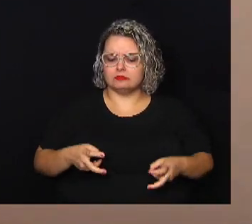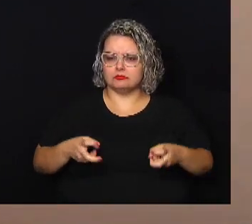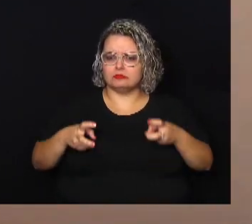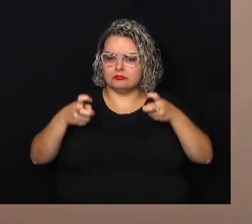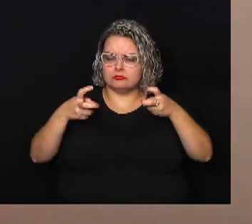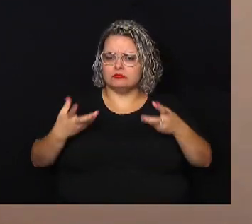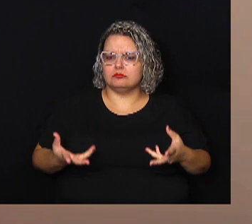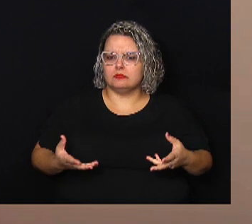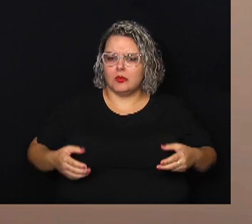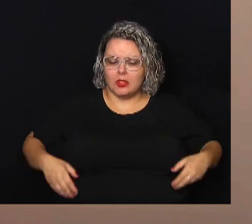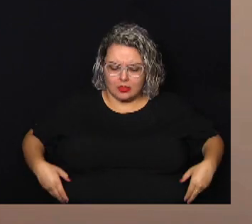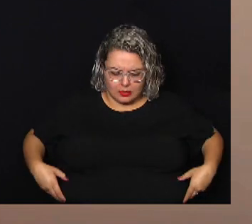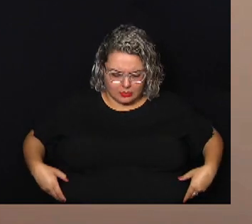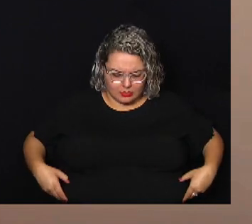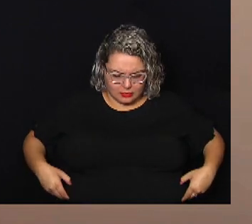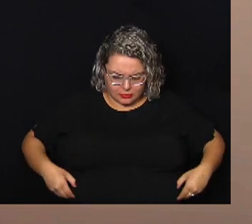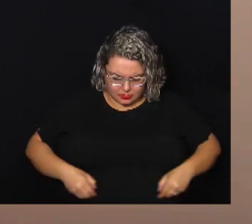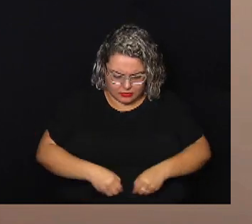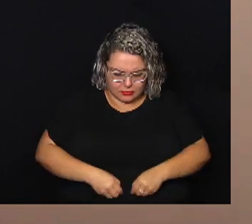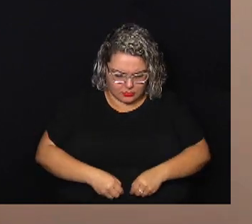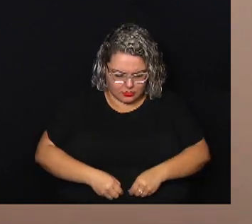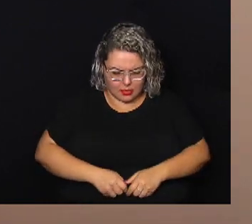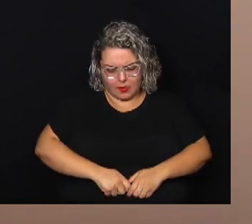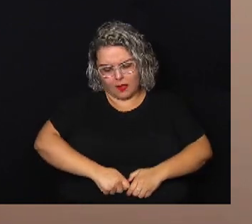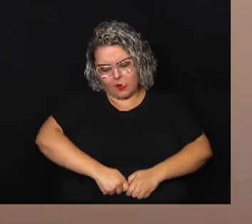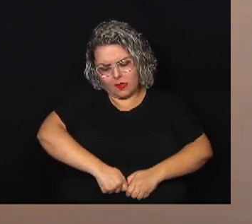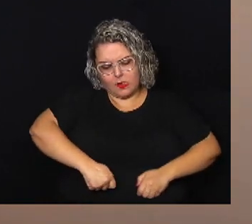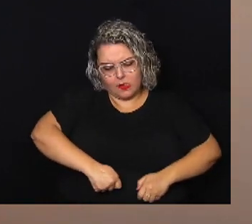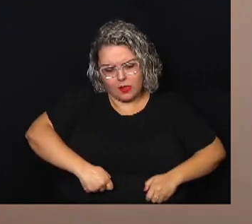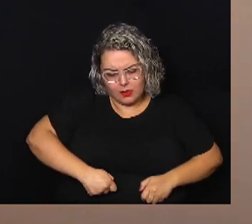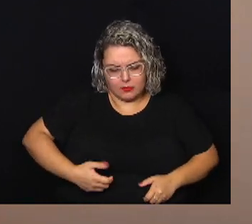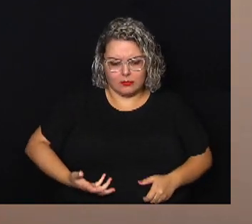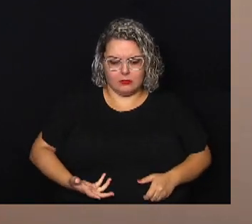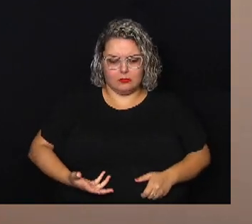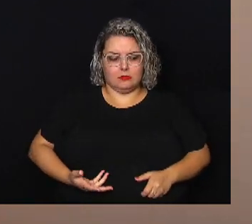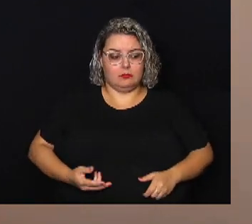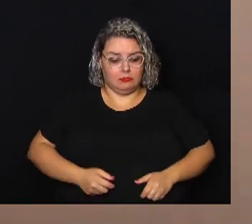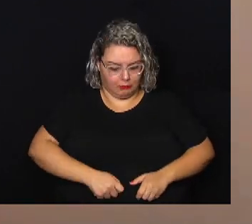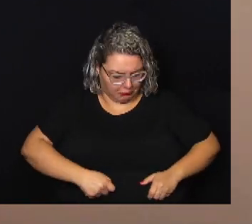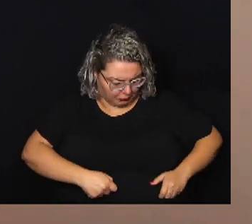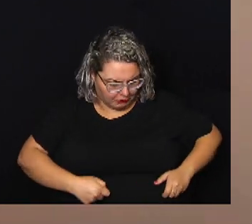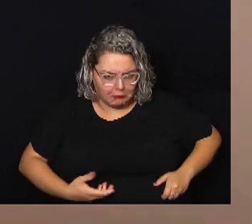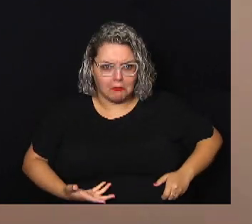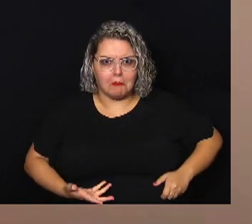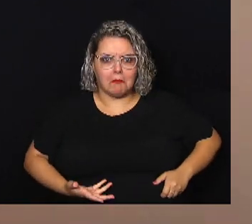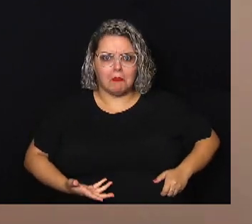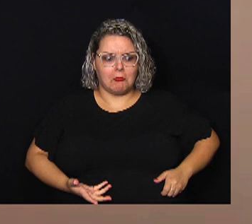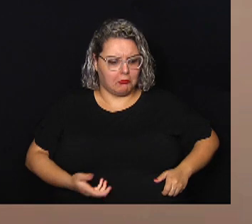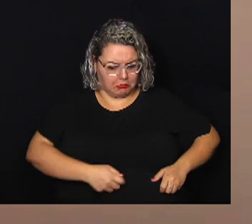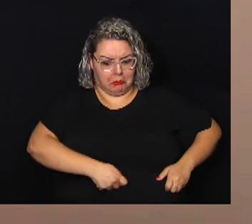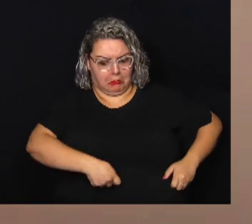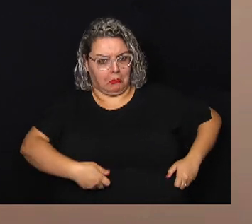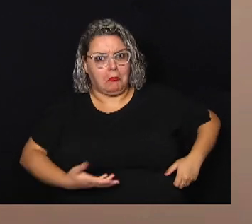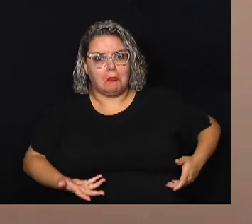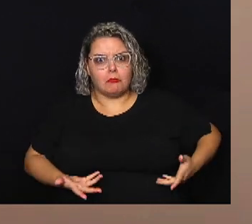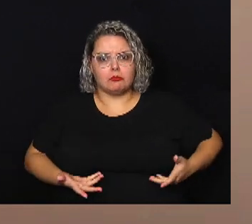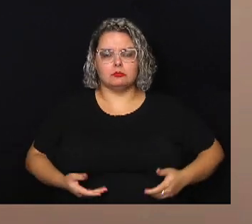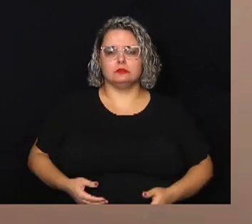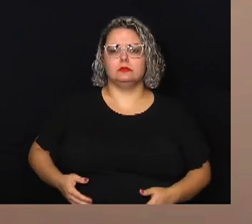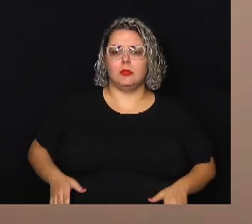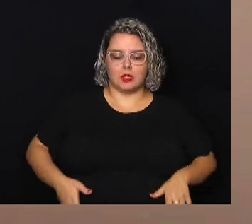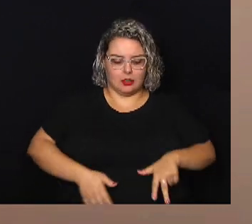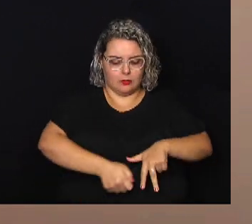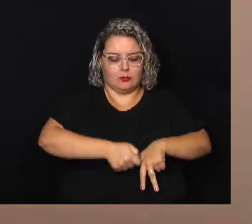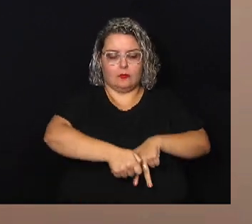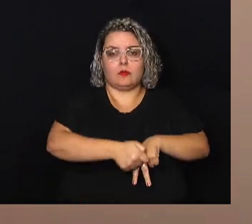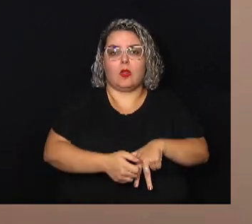cinto que você usa no cotidiano ter que apertar mais um buraquinho. Você pega aquela sua calça que ficava apertada, começa a